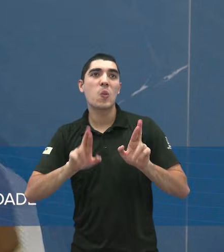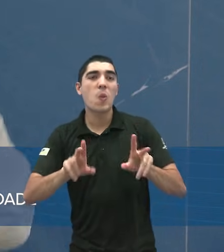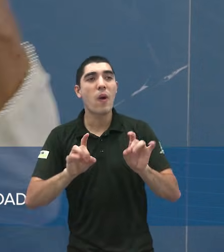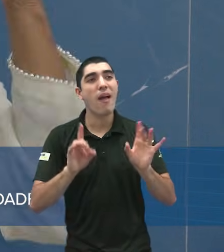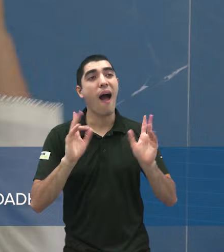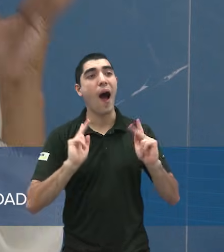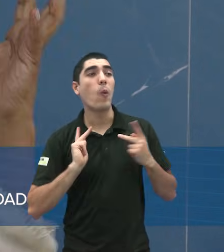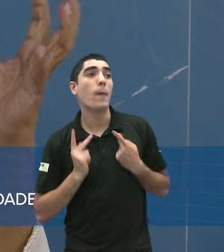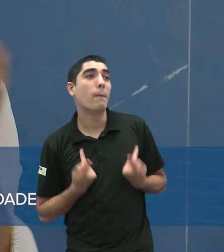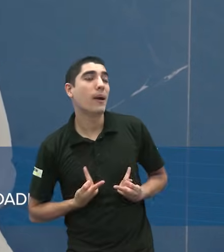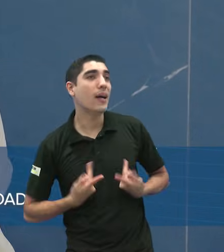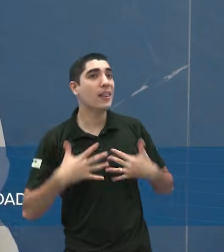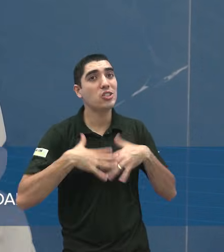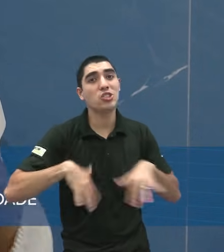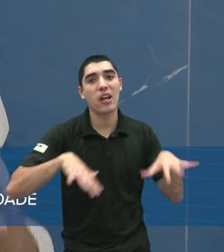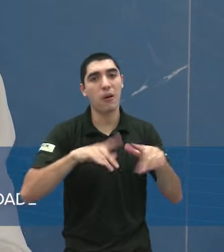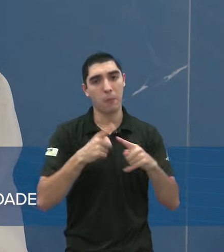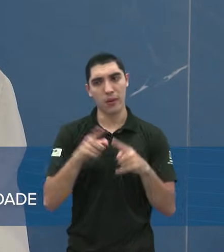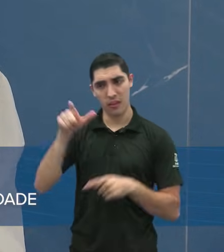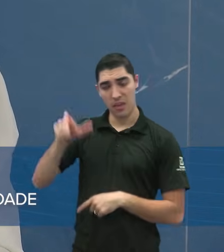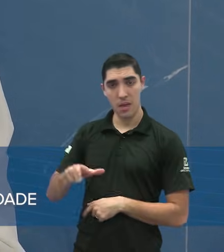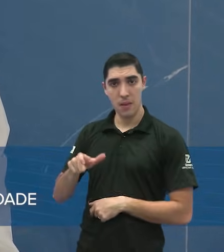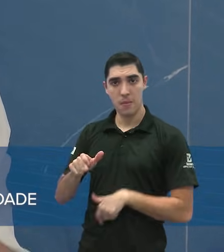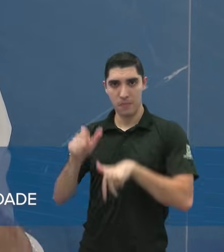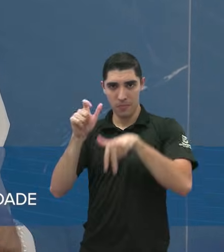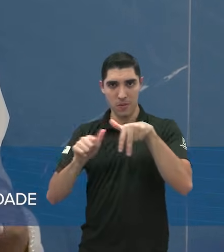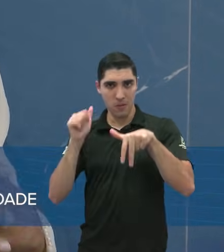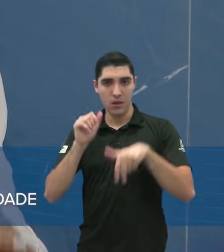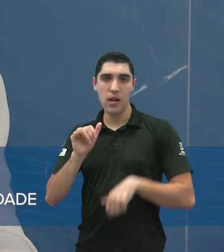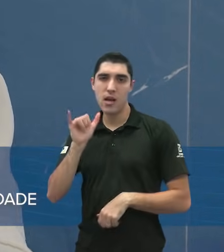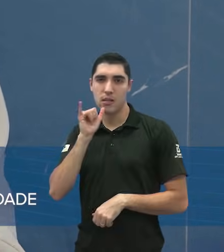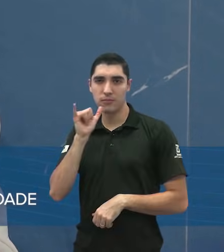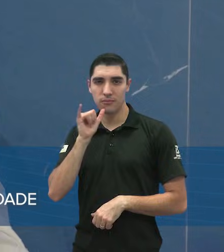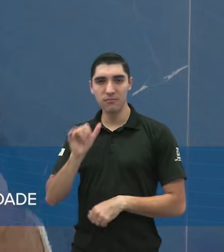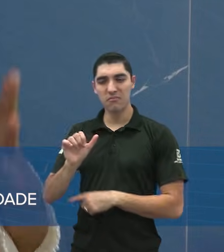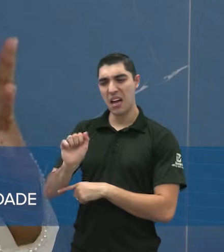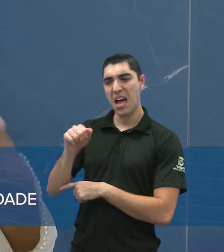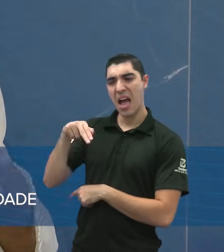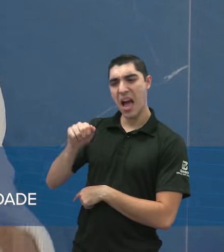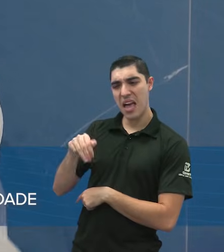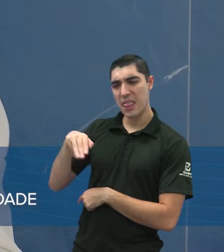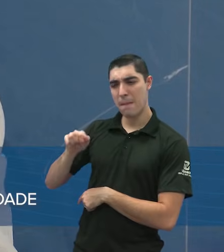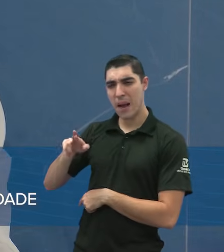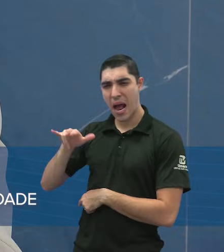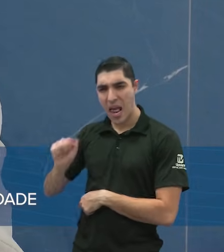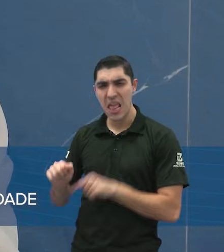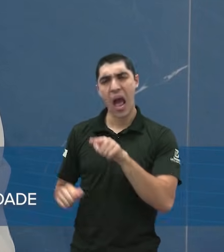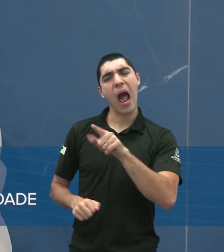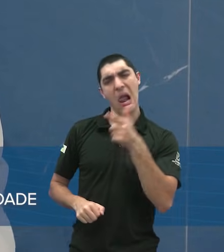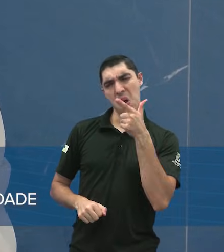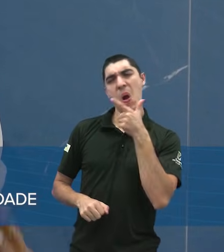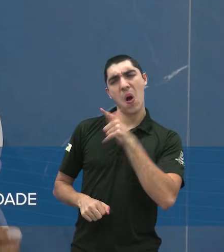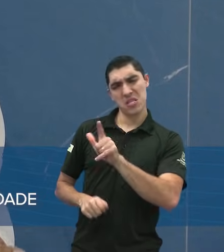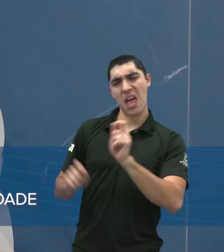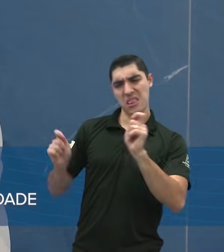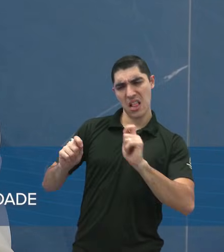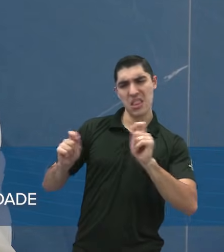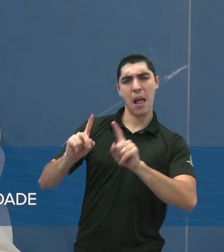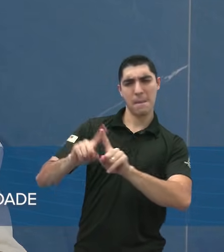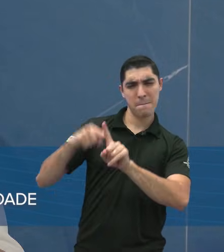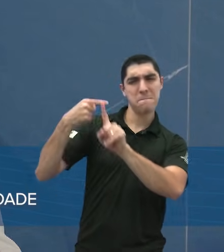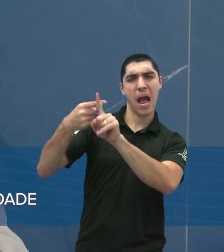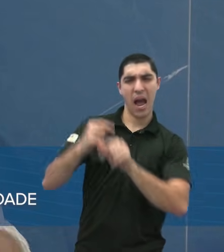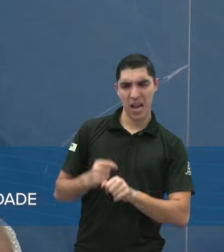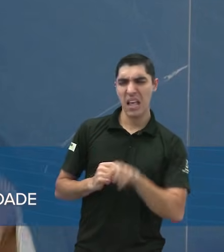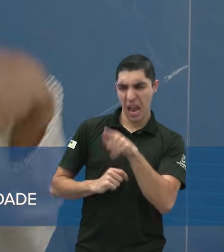humanizada no geral, né? Porque a mulher negra, a Ana Maria, ela consegue mais, né? Ana Maria, ela vai conseguir